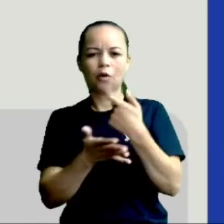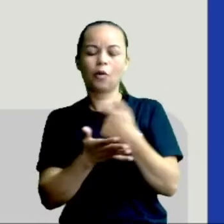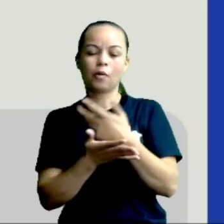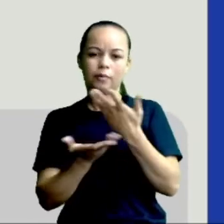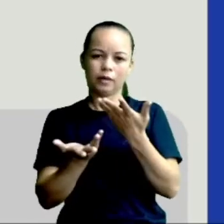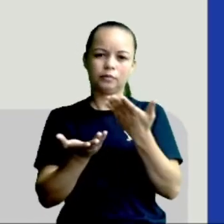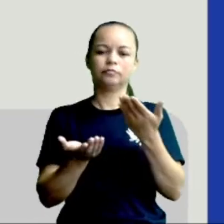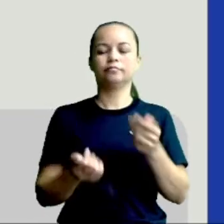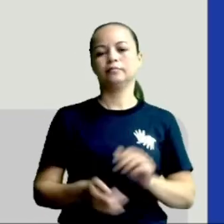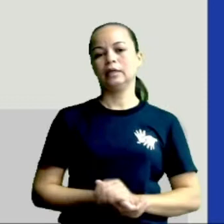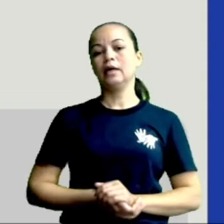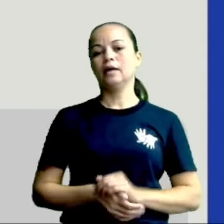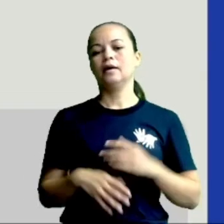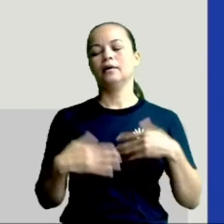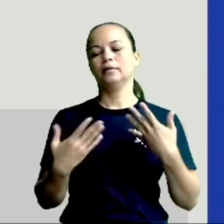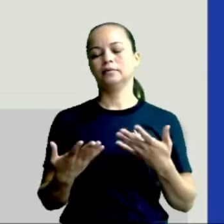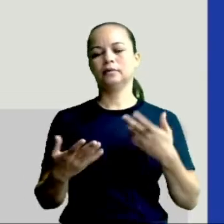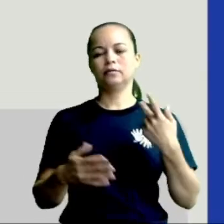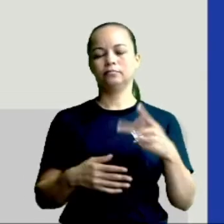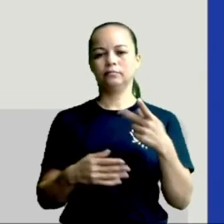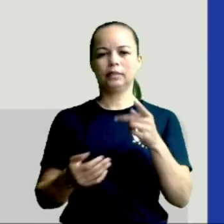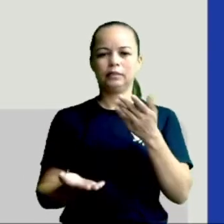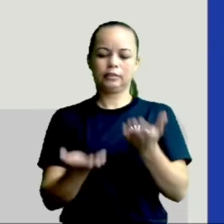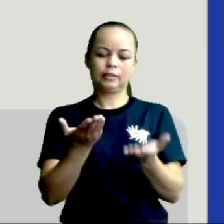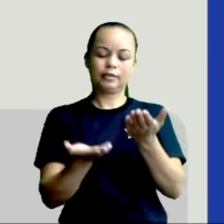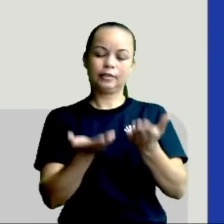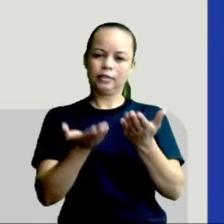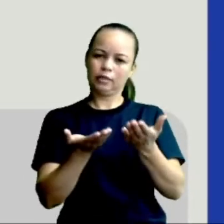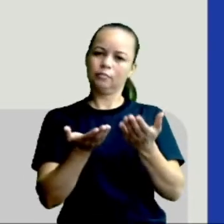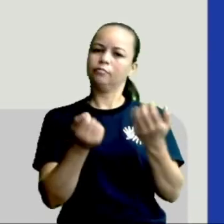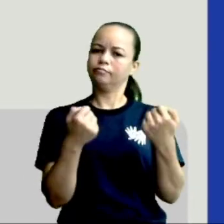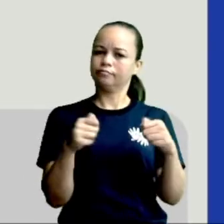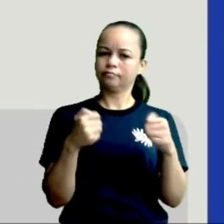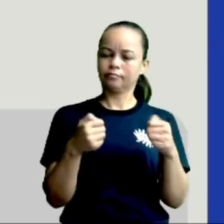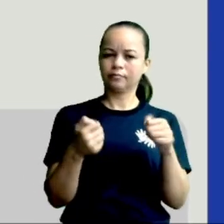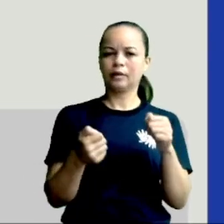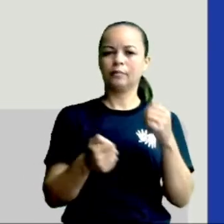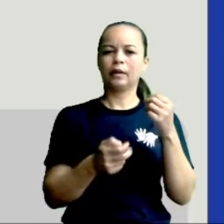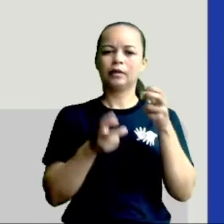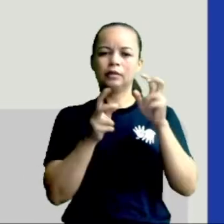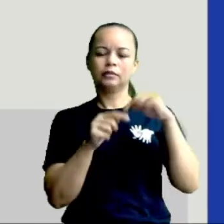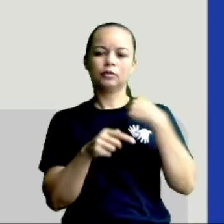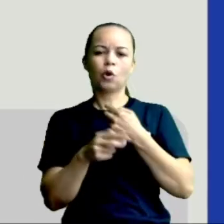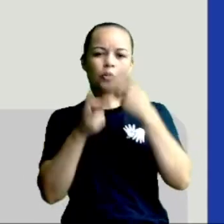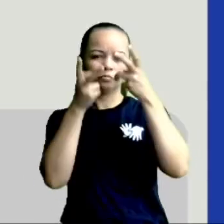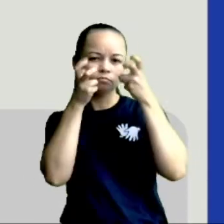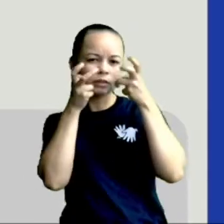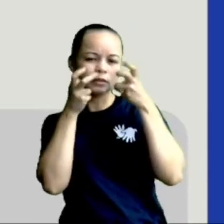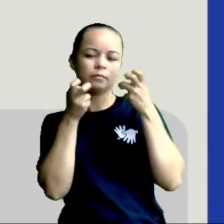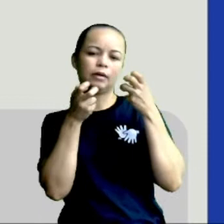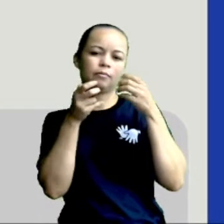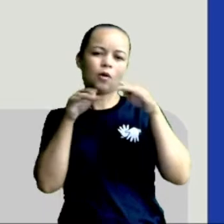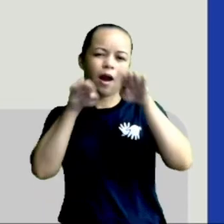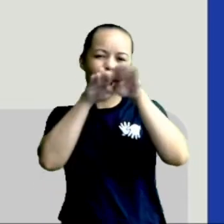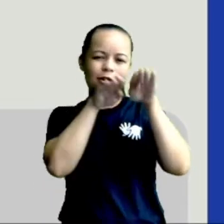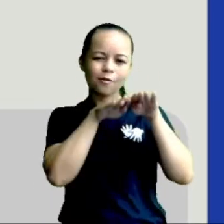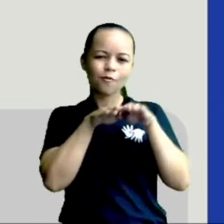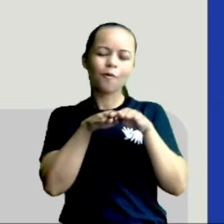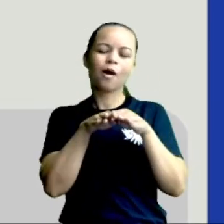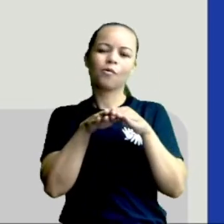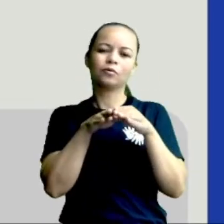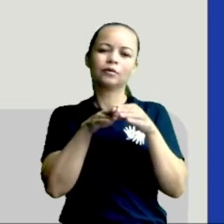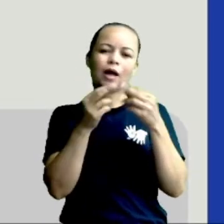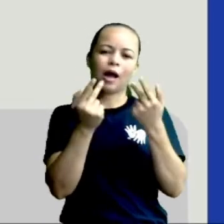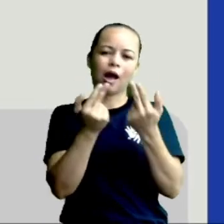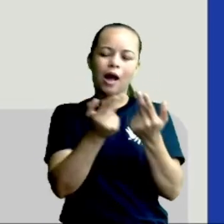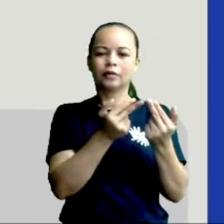comprando na feira então essa equilíbrio ele é necessário prazo que a gente perceba a igualdade entre